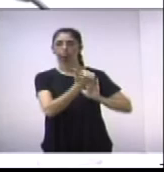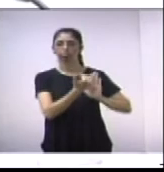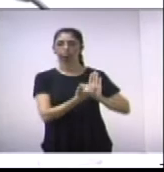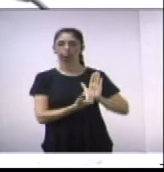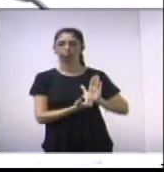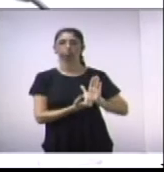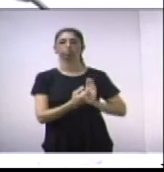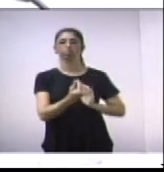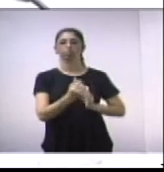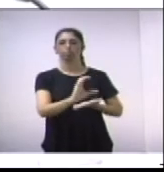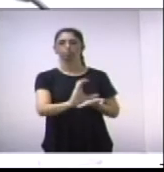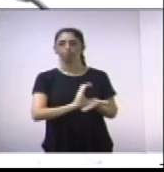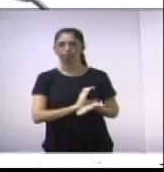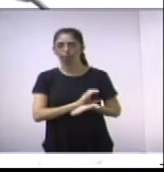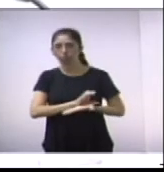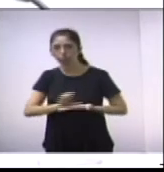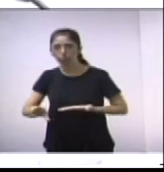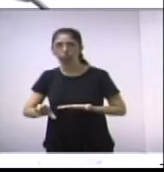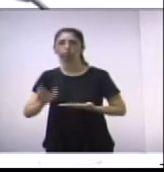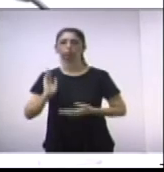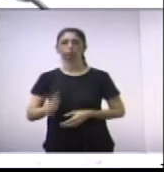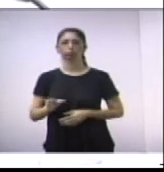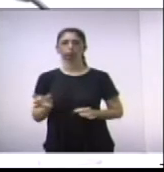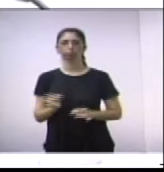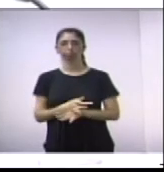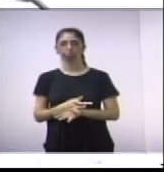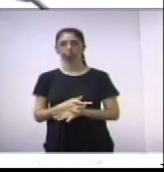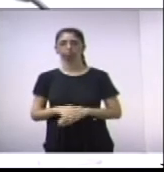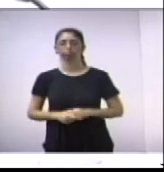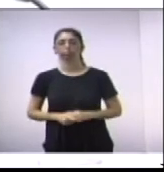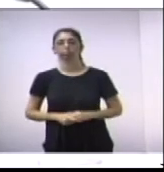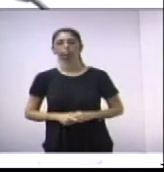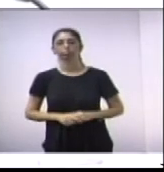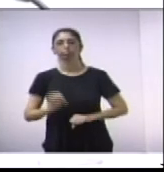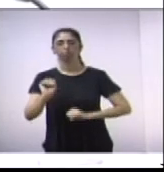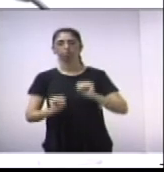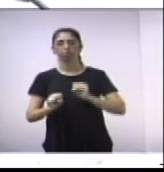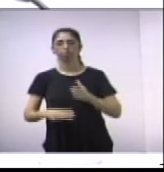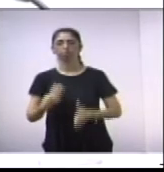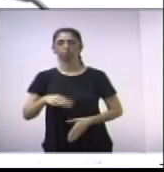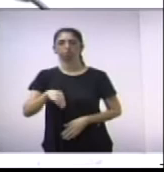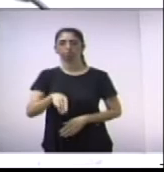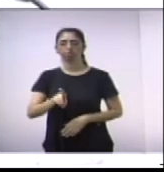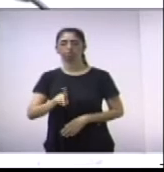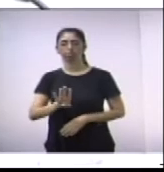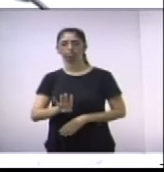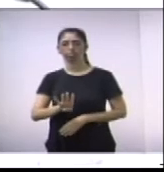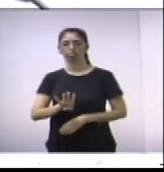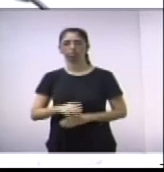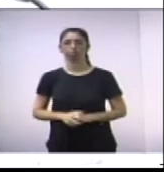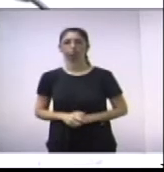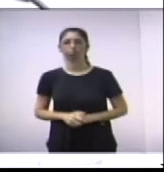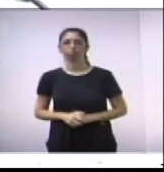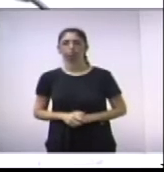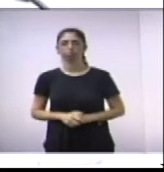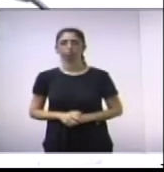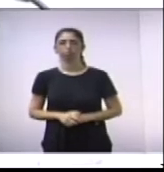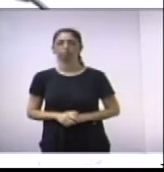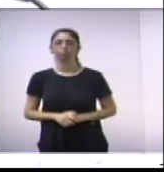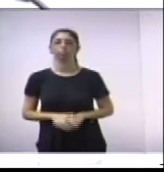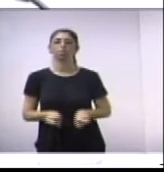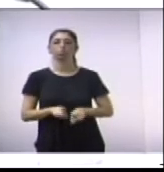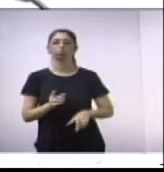repasses. Questionou a idoneidade da empresa MD4, que foi contratada diversas vezes pela municipalidade. Informou que o